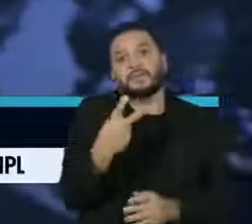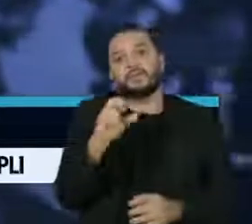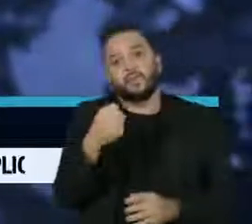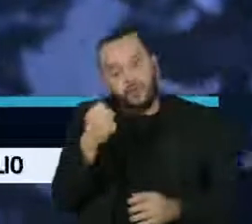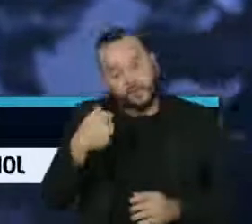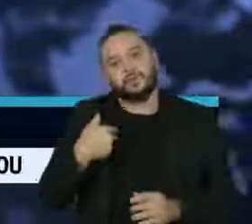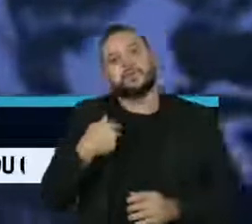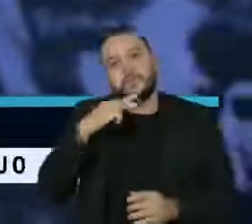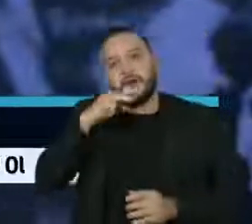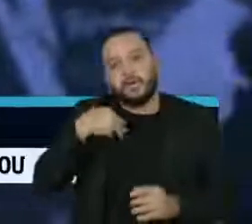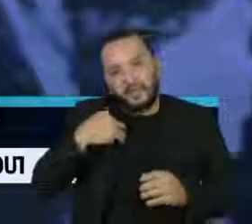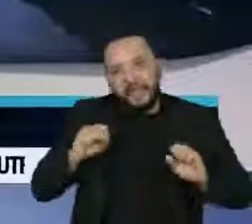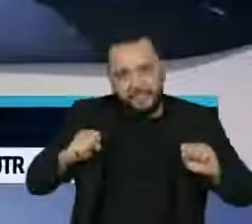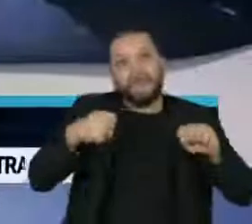defender diante do Parlamento